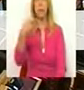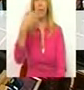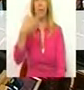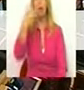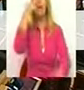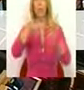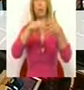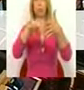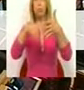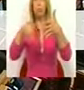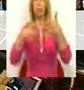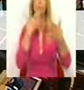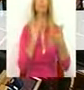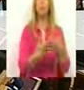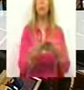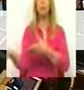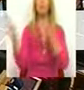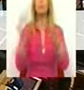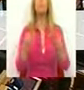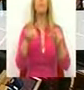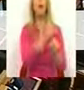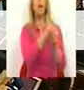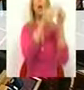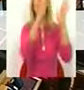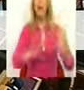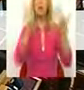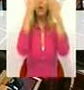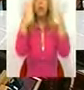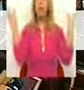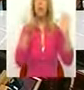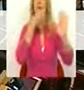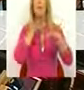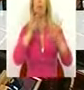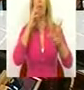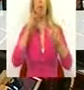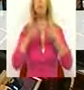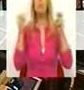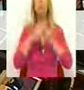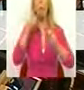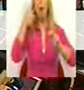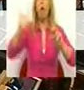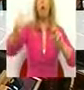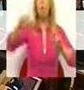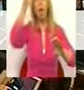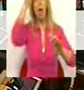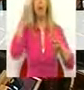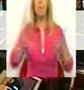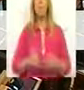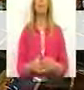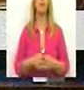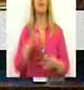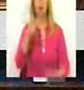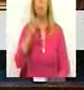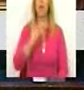subscritores desta petição que trouxeram à Casa da Democracia a problemática da experimentação animal. Para o PSD as pessoas